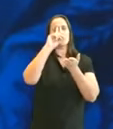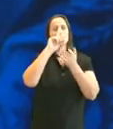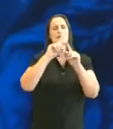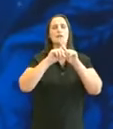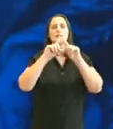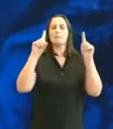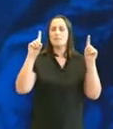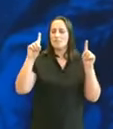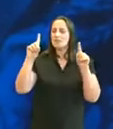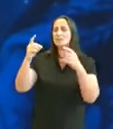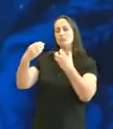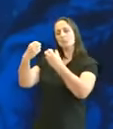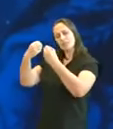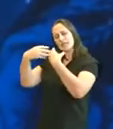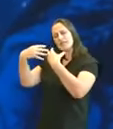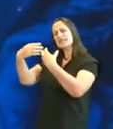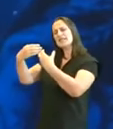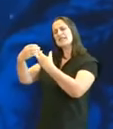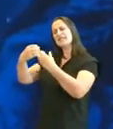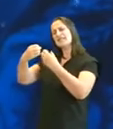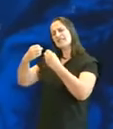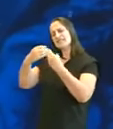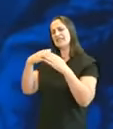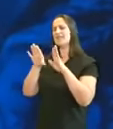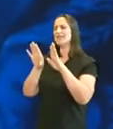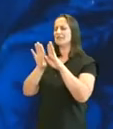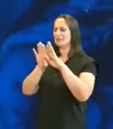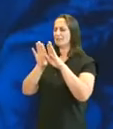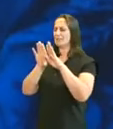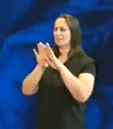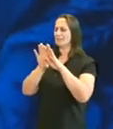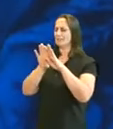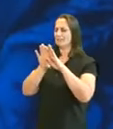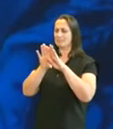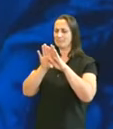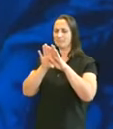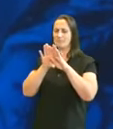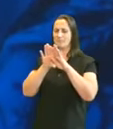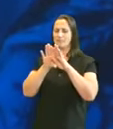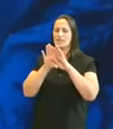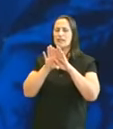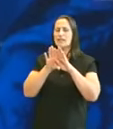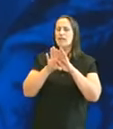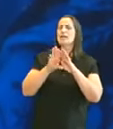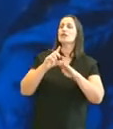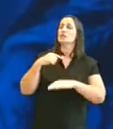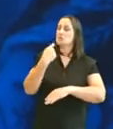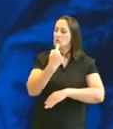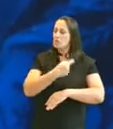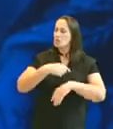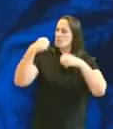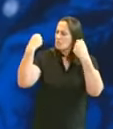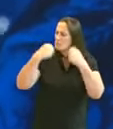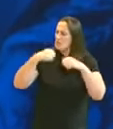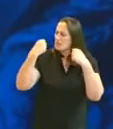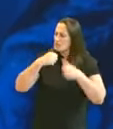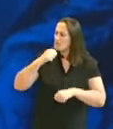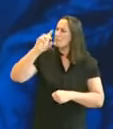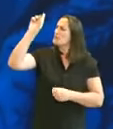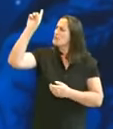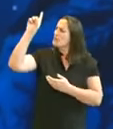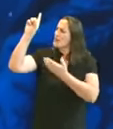que o Senhor aplique a mensagem delas ao nosso coração. Como precisamos do Senhor.